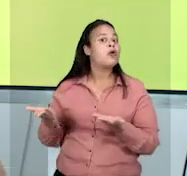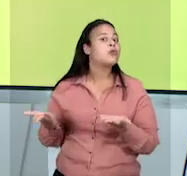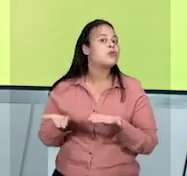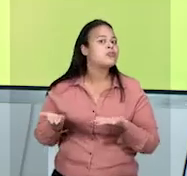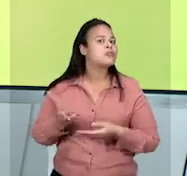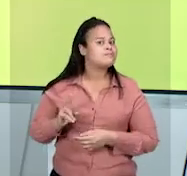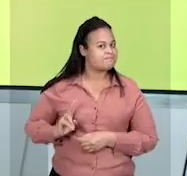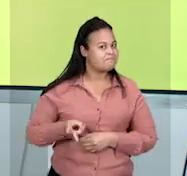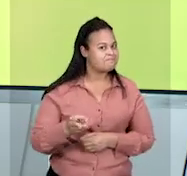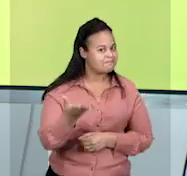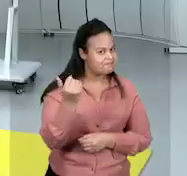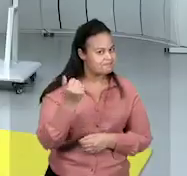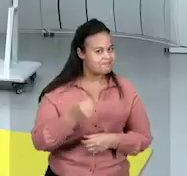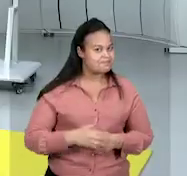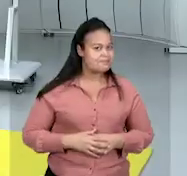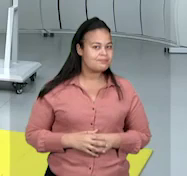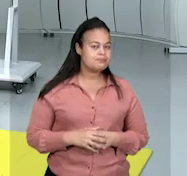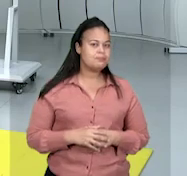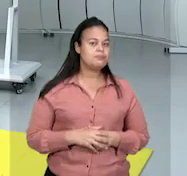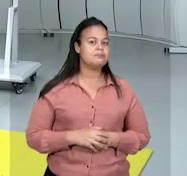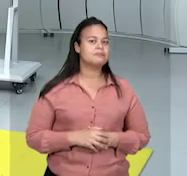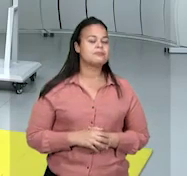Vamos continuar?